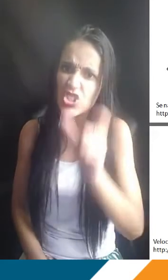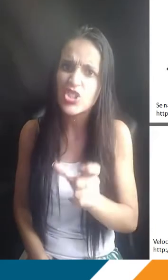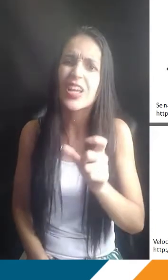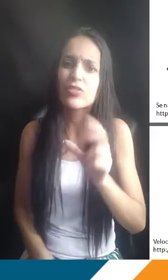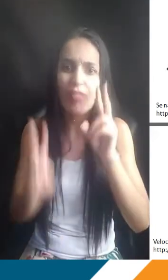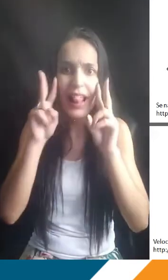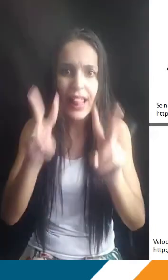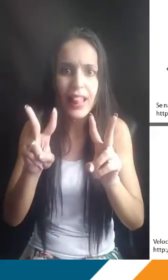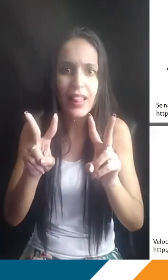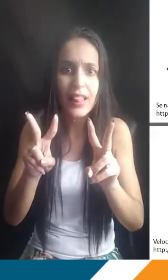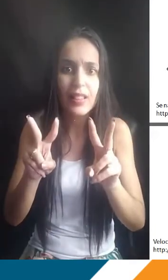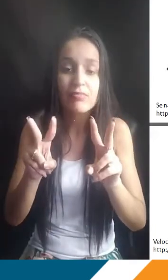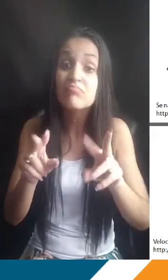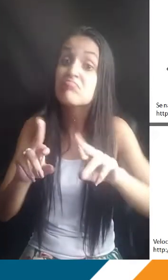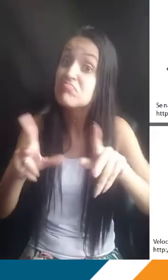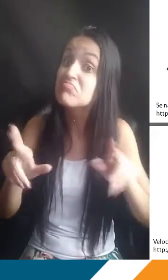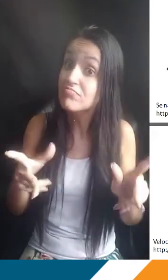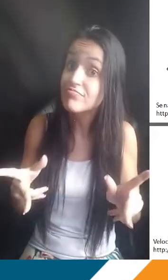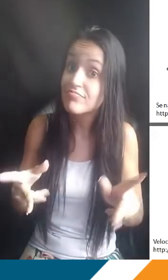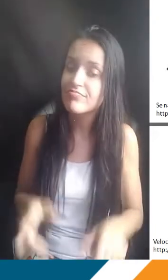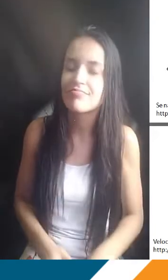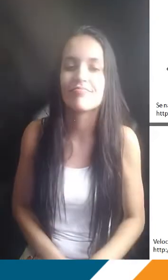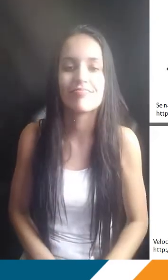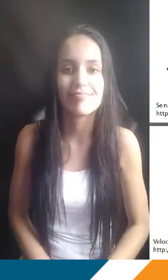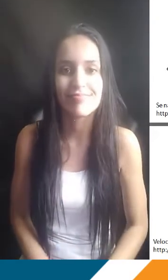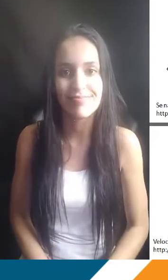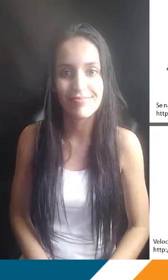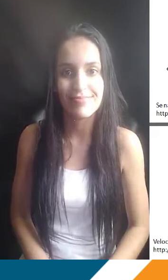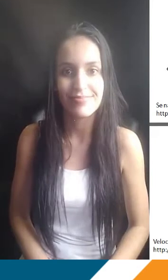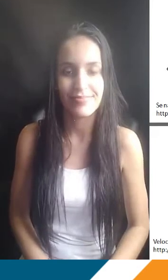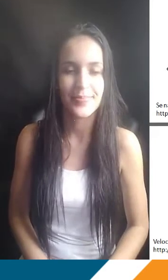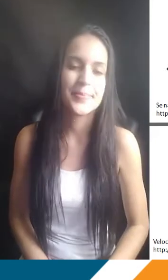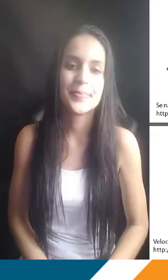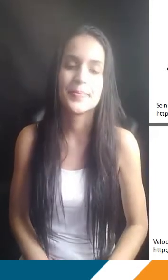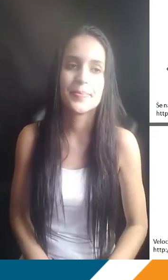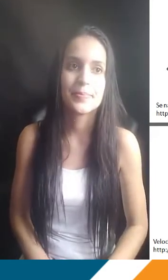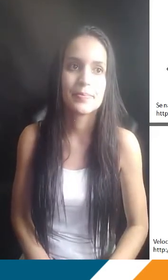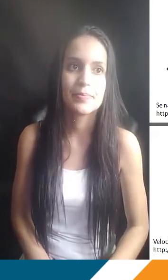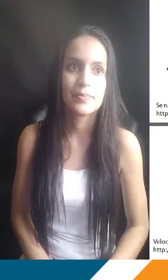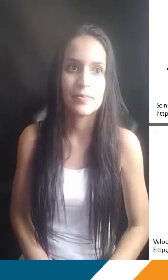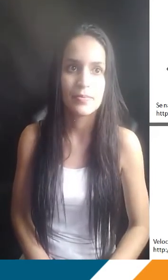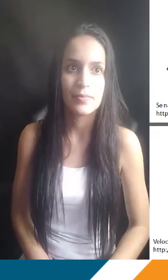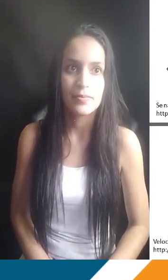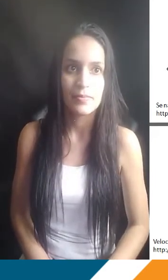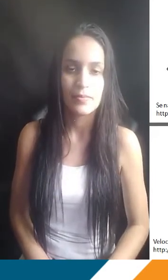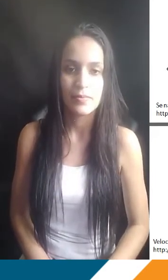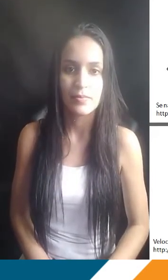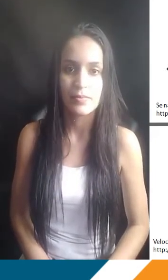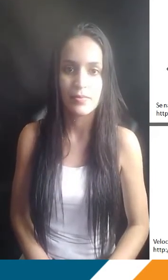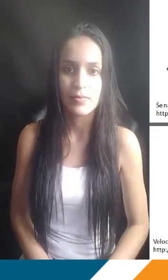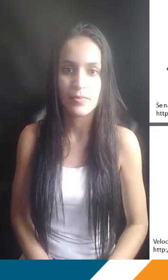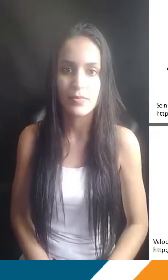visual e também significativa da morfologia das palavras e na criação das outras palavras, né?